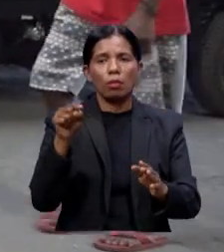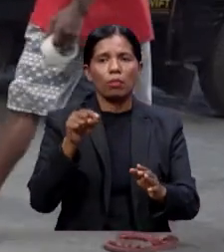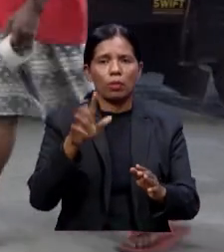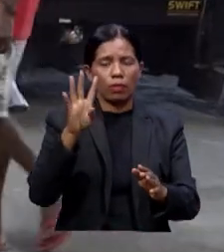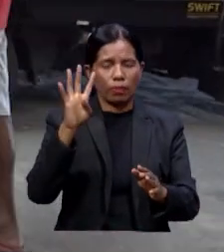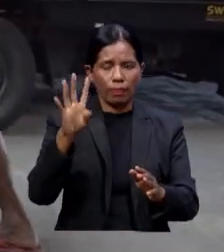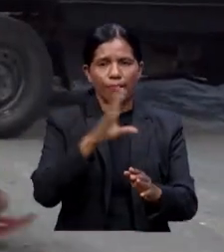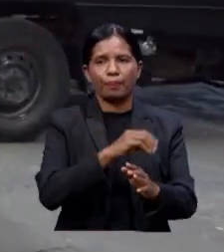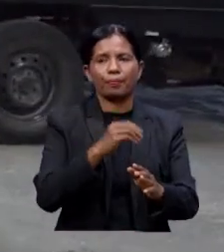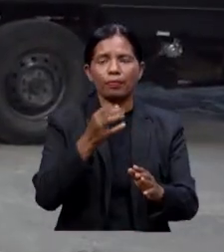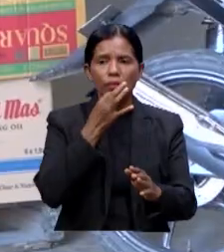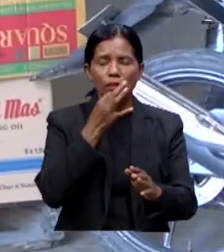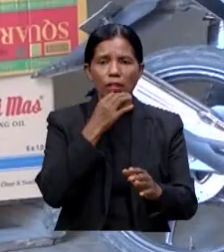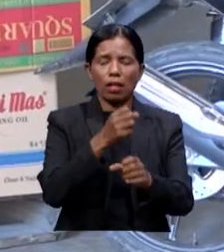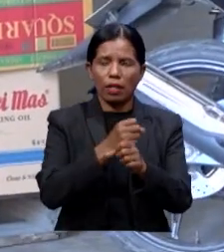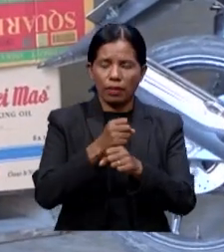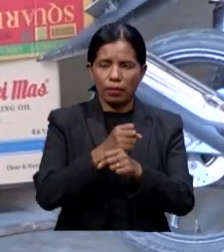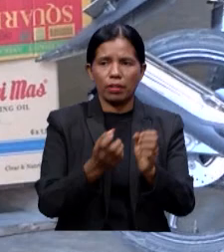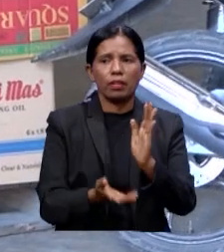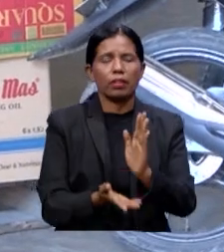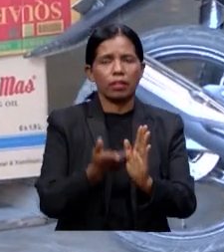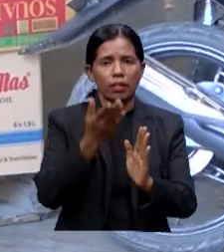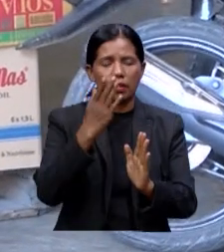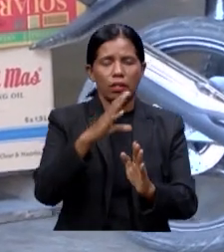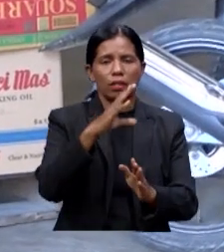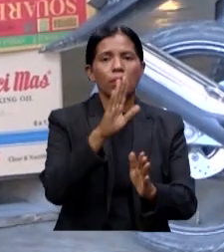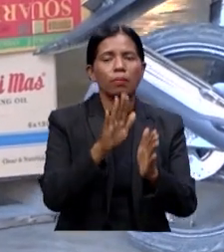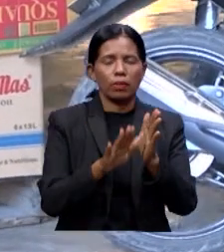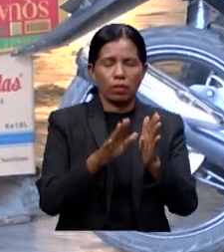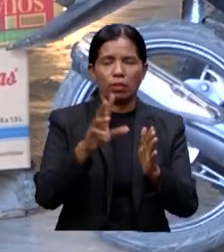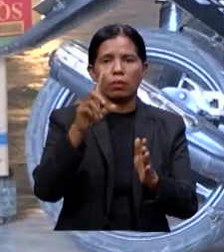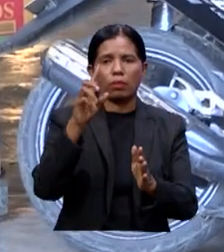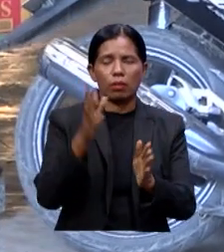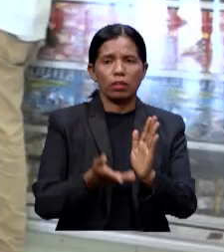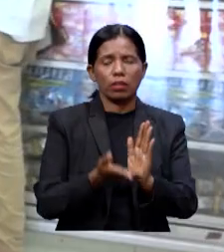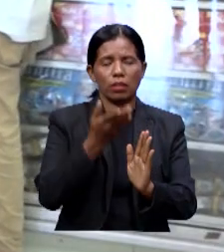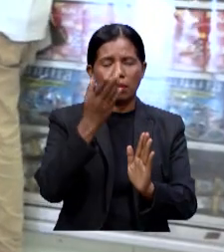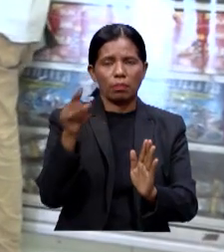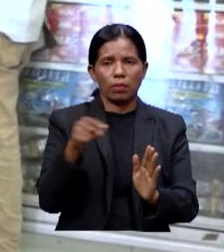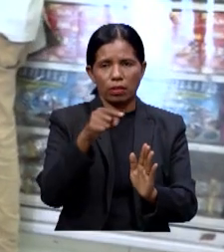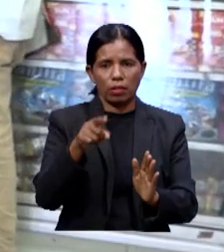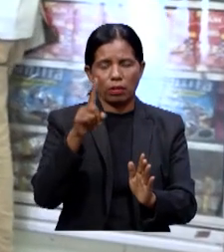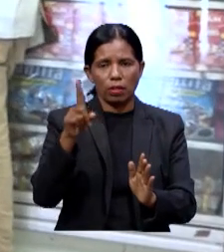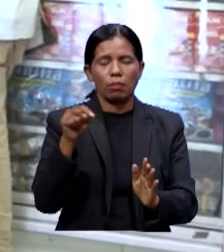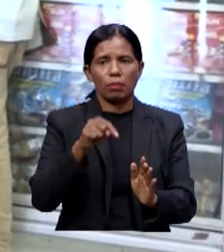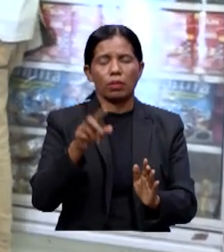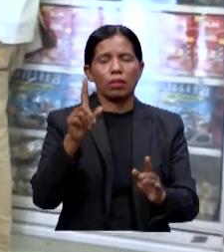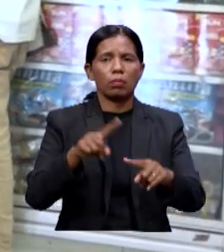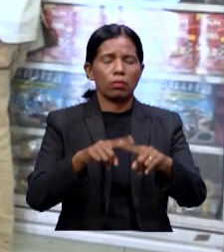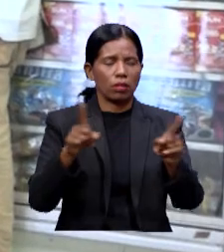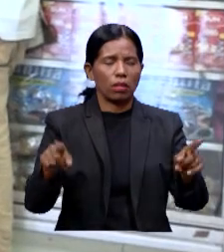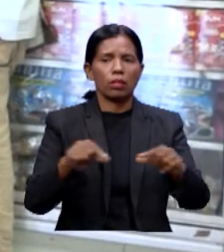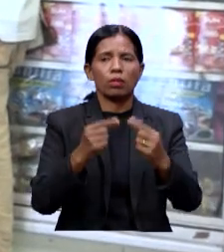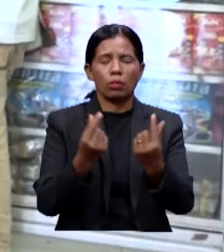ida ponto rua, no café, sa no cacau menos por cento ida ponto sia, saiha nessa mudança contrário ba inflação